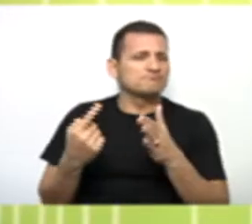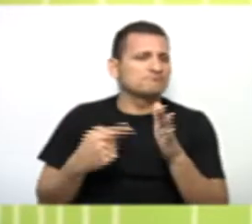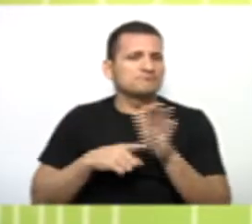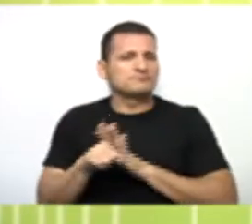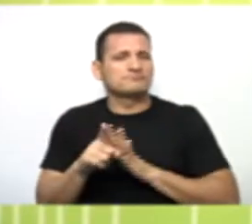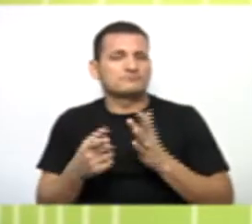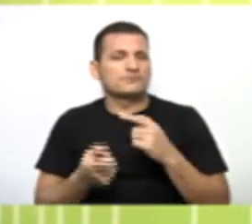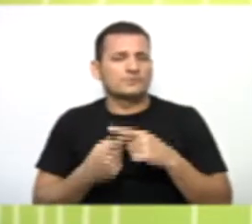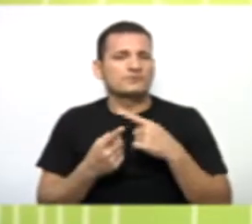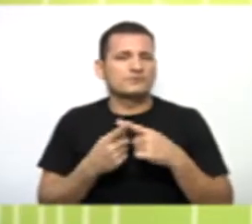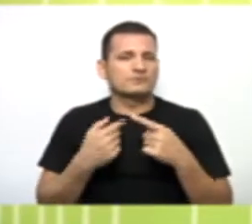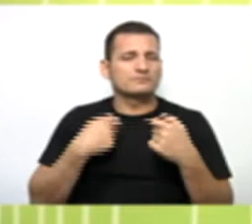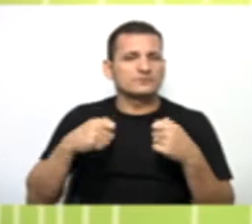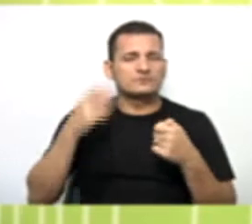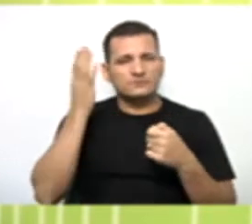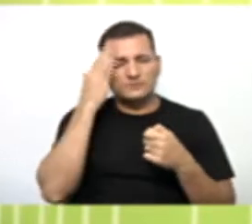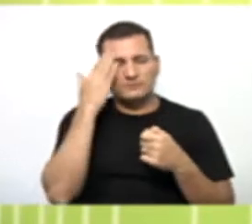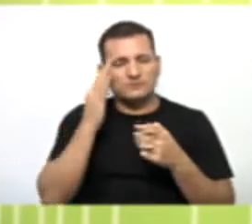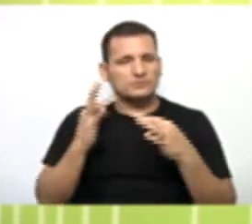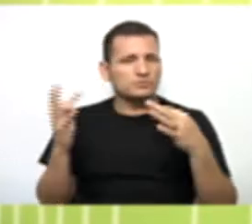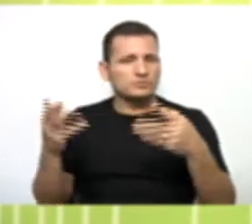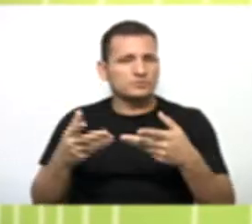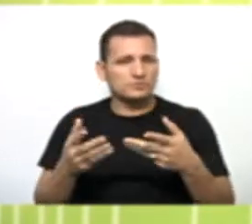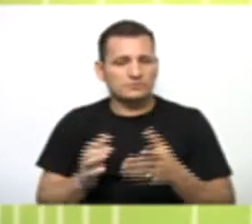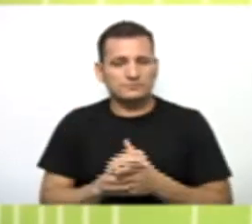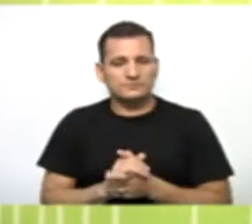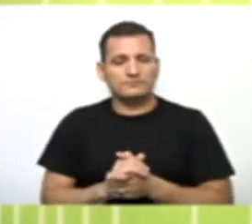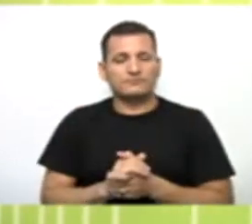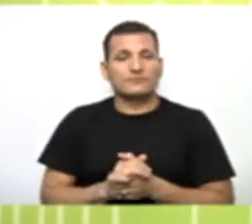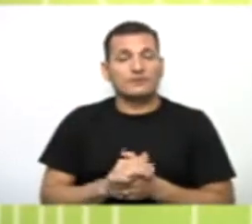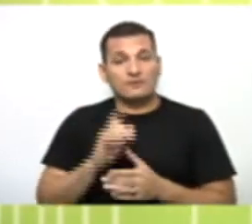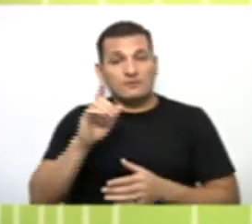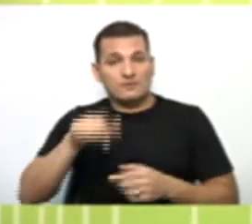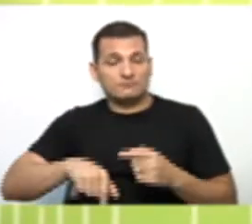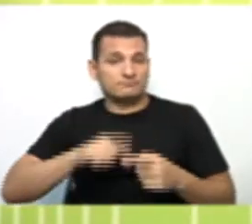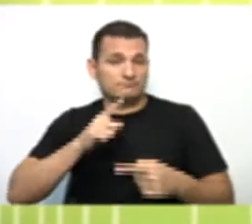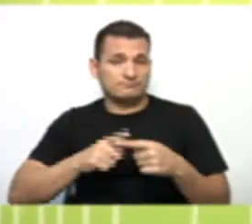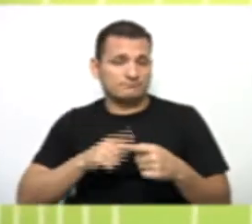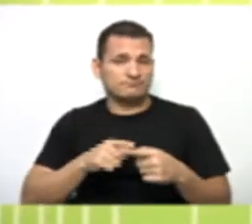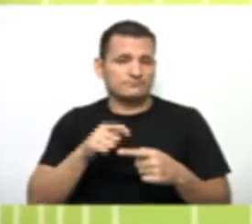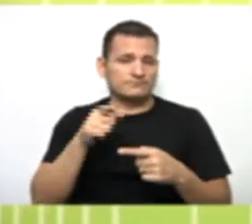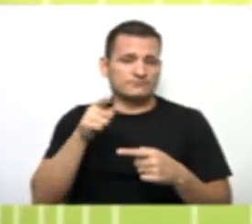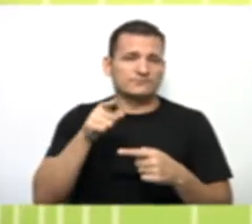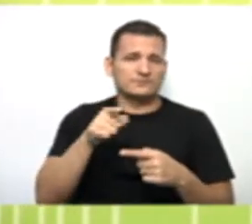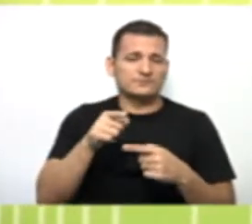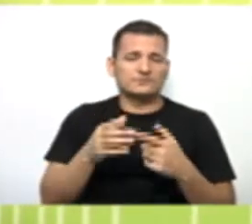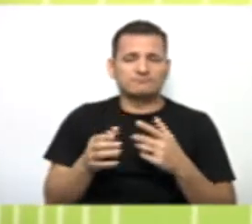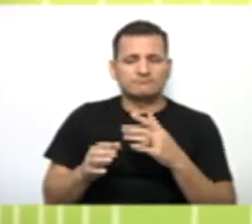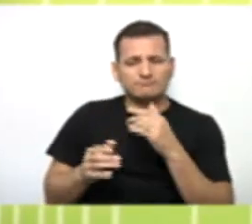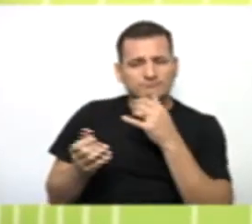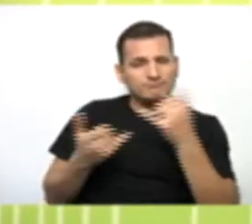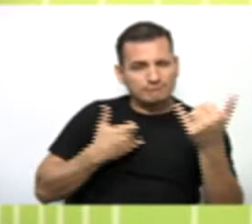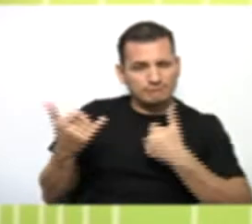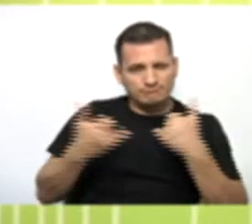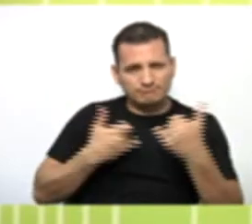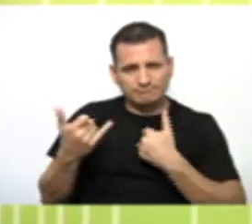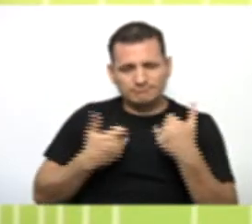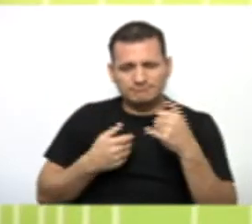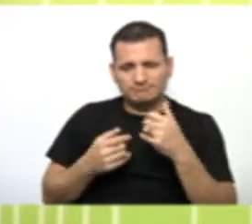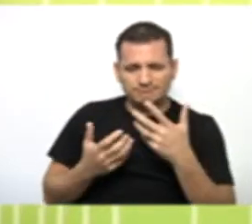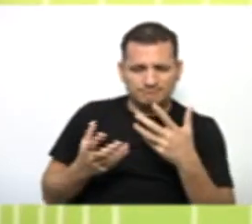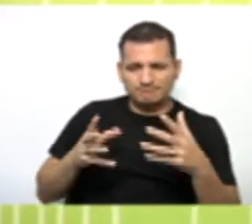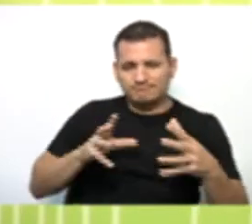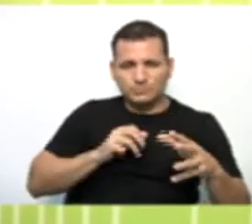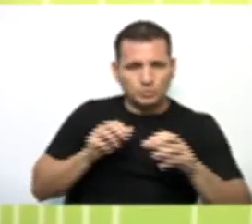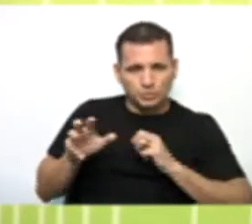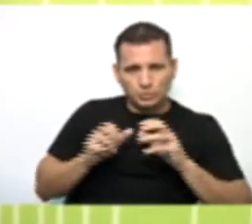que eu preciso saber de tudo isso? É porque aí você vai acabar, né, é a partir disso que você vai